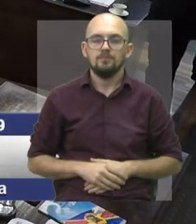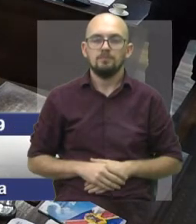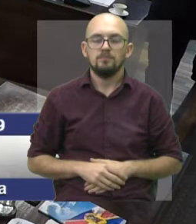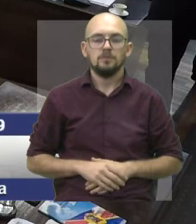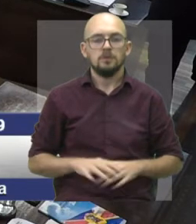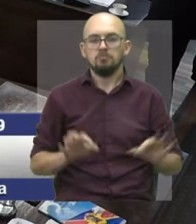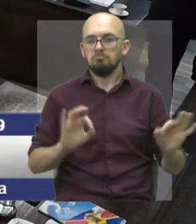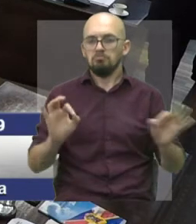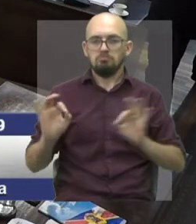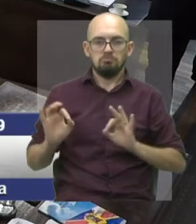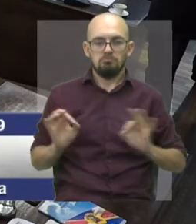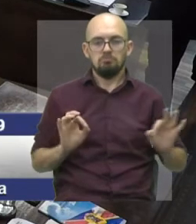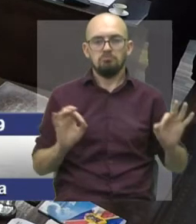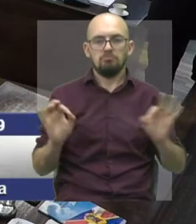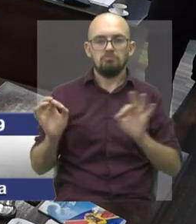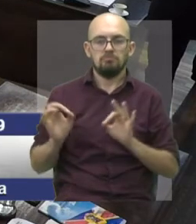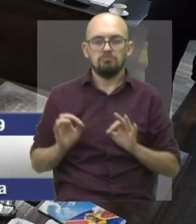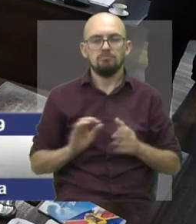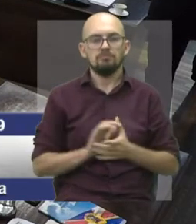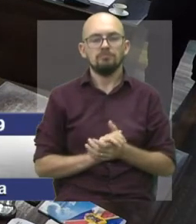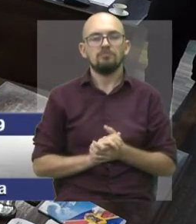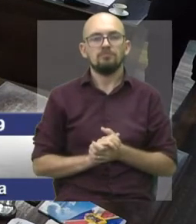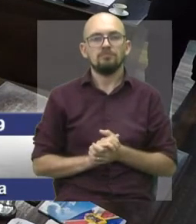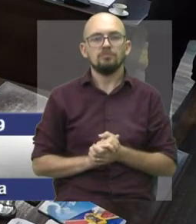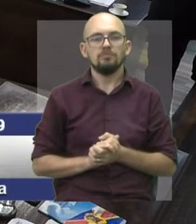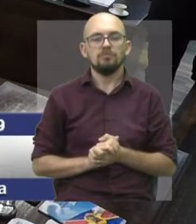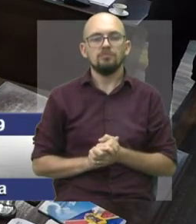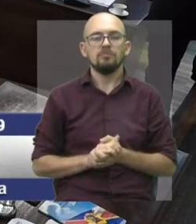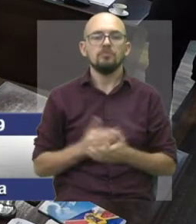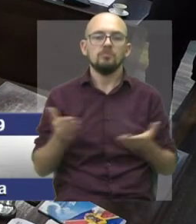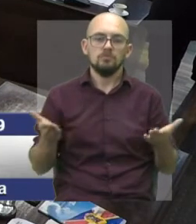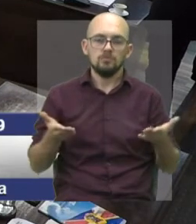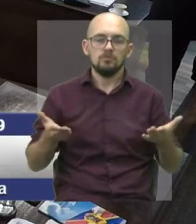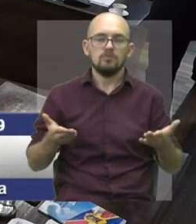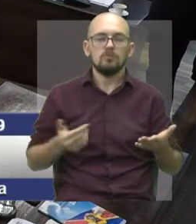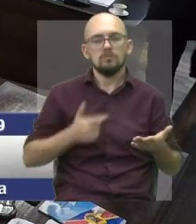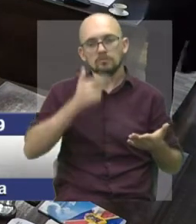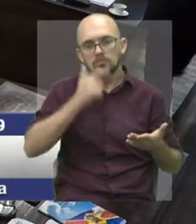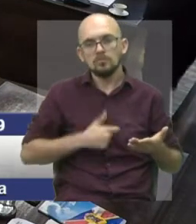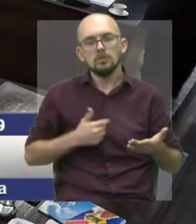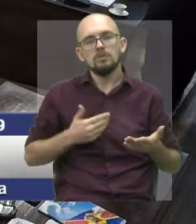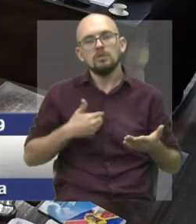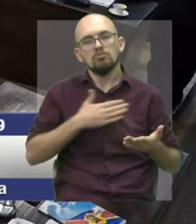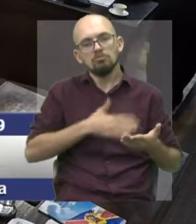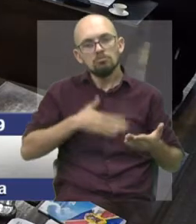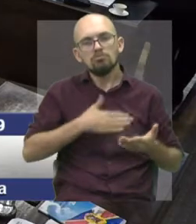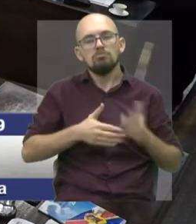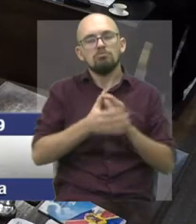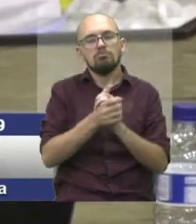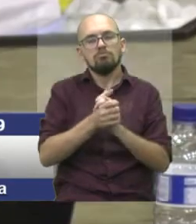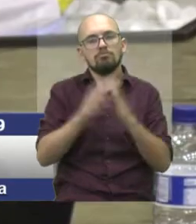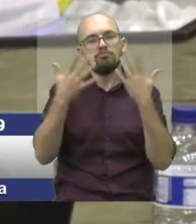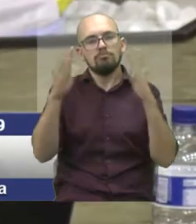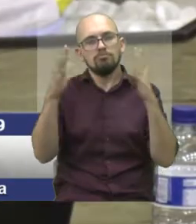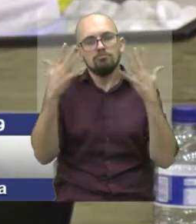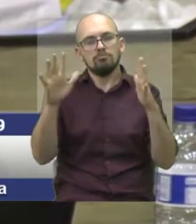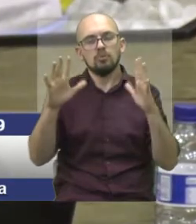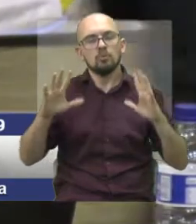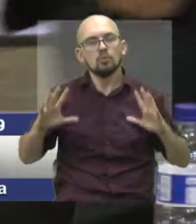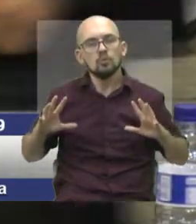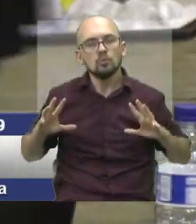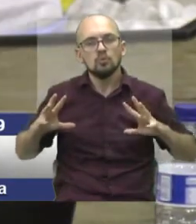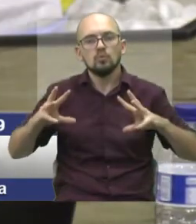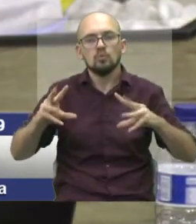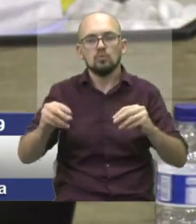Ninguém mais querendo discutir a moção. Eu gostaria de parabenizar a todos